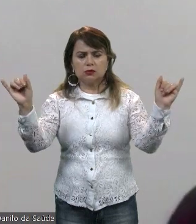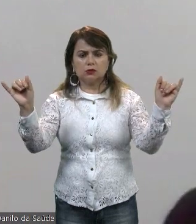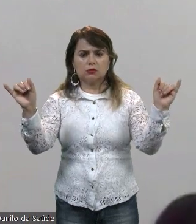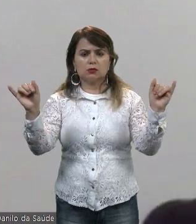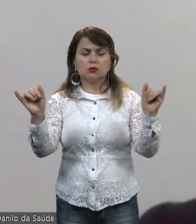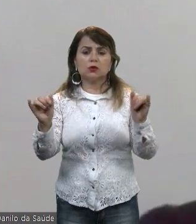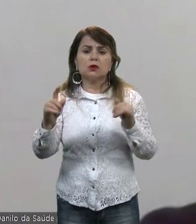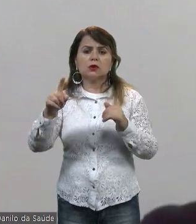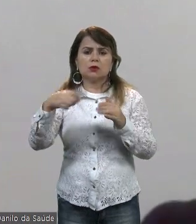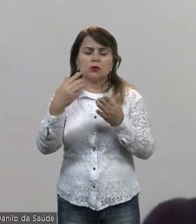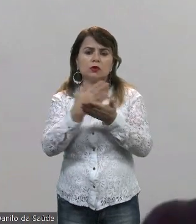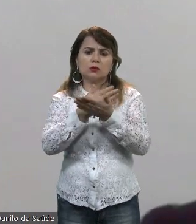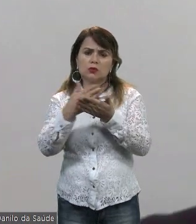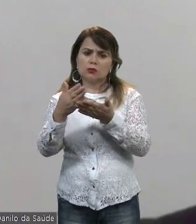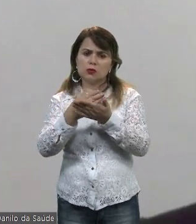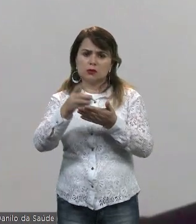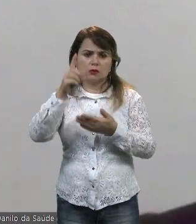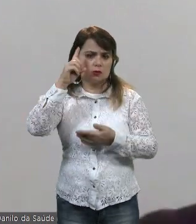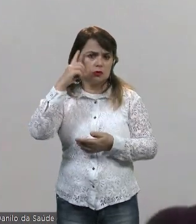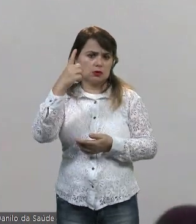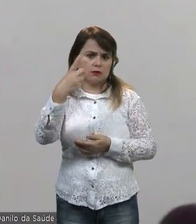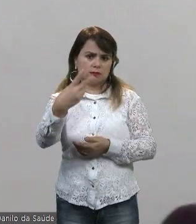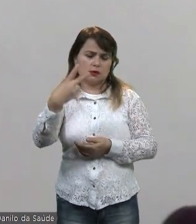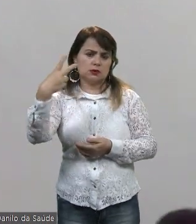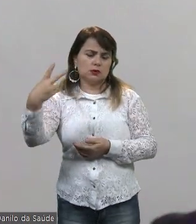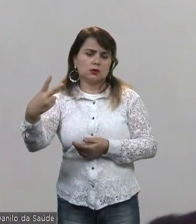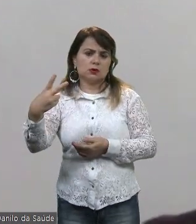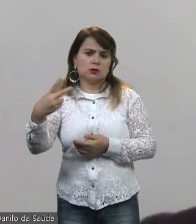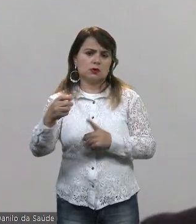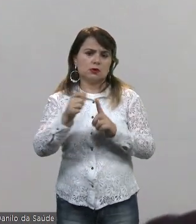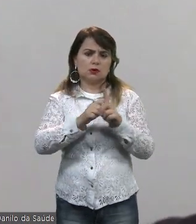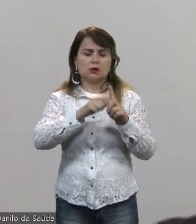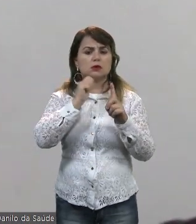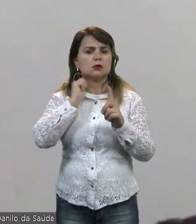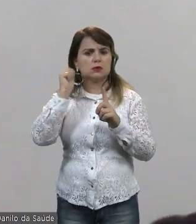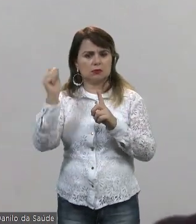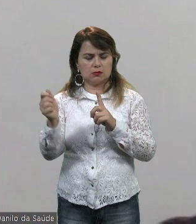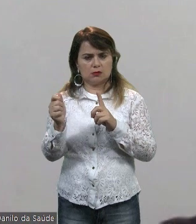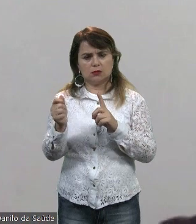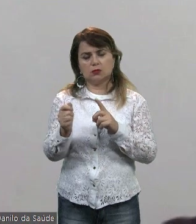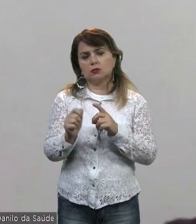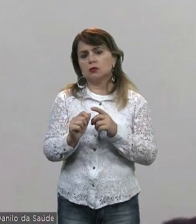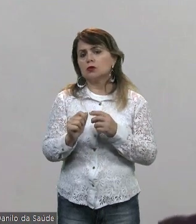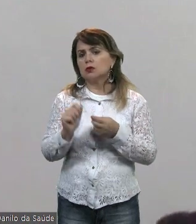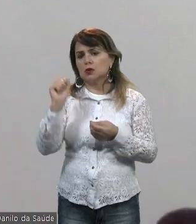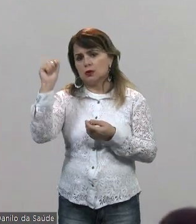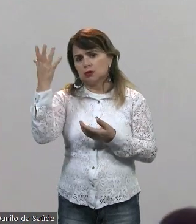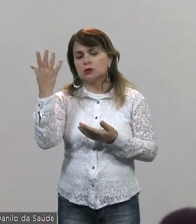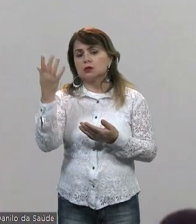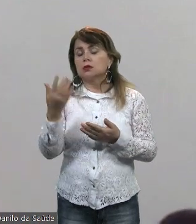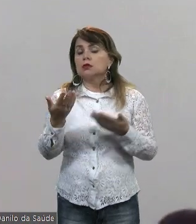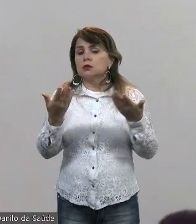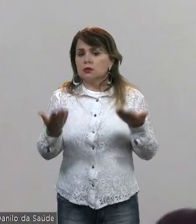do dia 22 de abril. O que, que trata esse projeto? Esse projeto